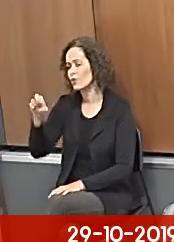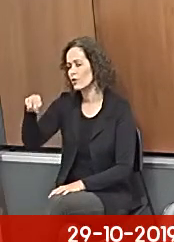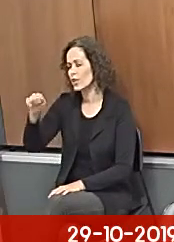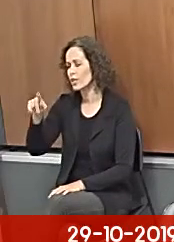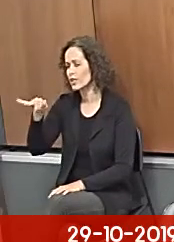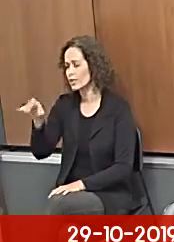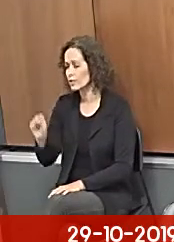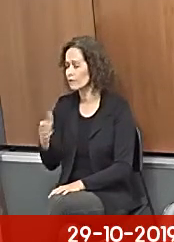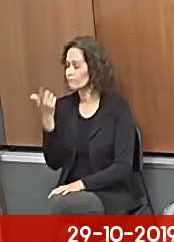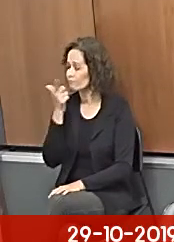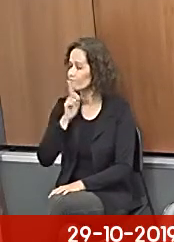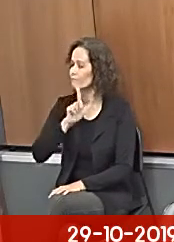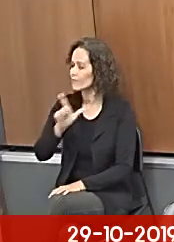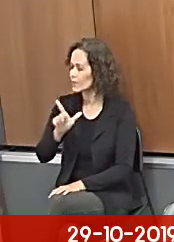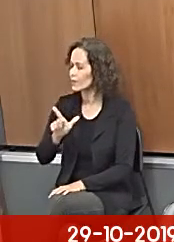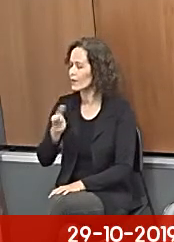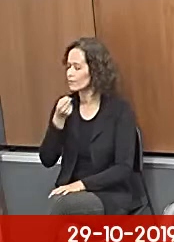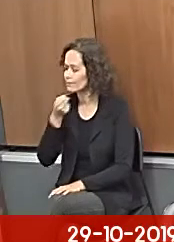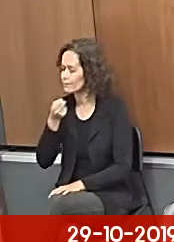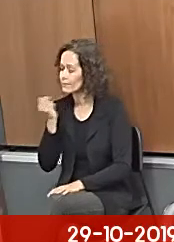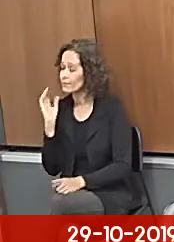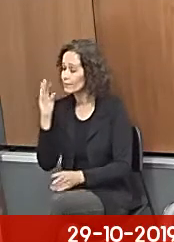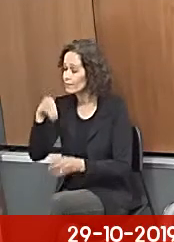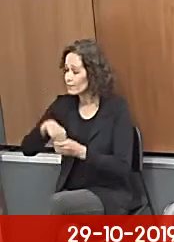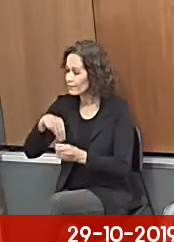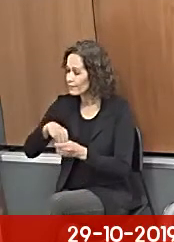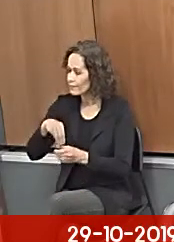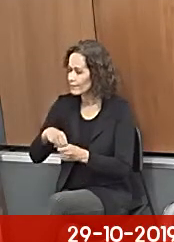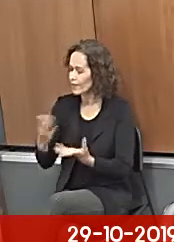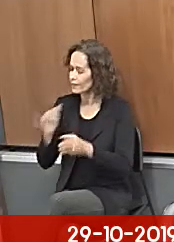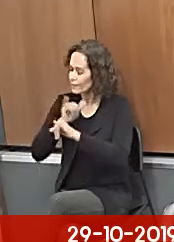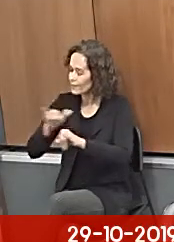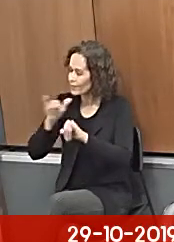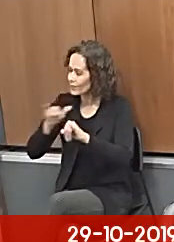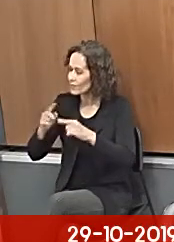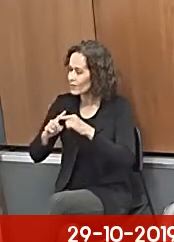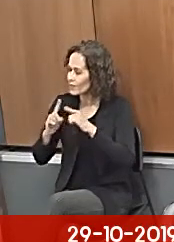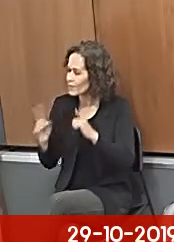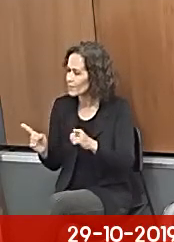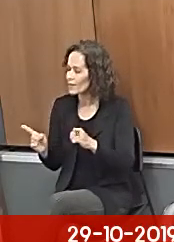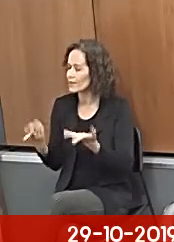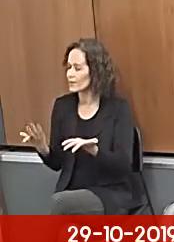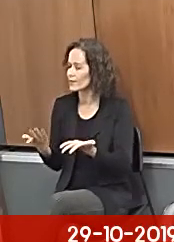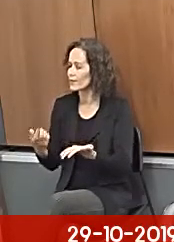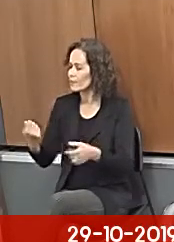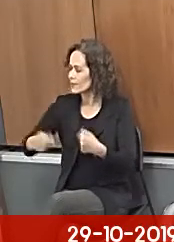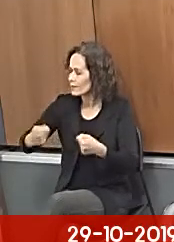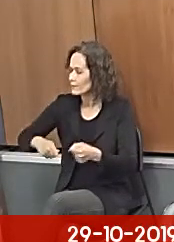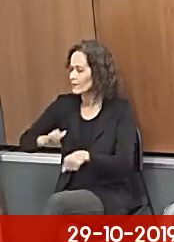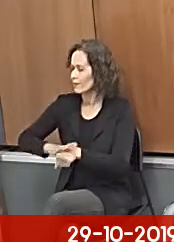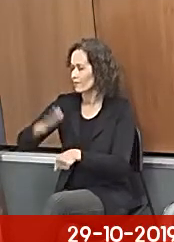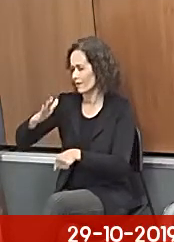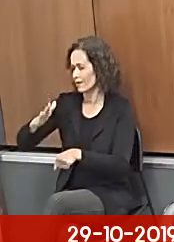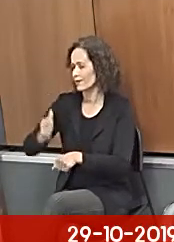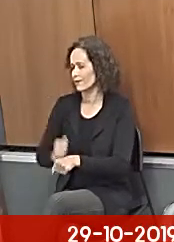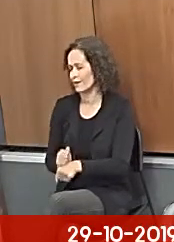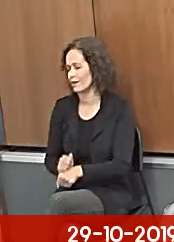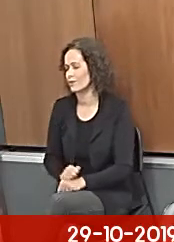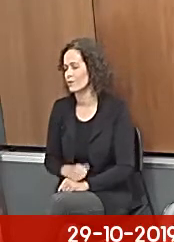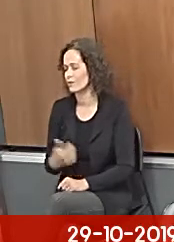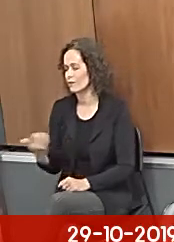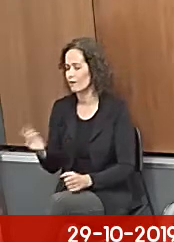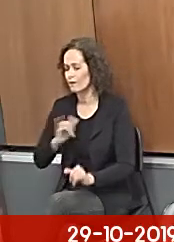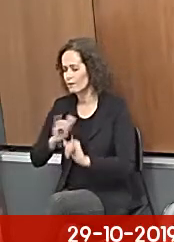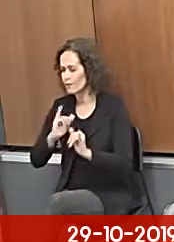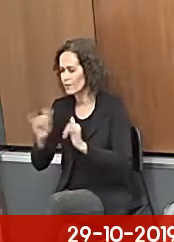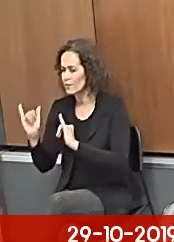às vezes, algumas matérias internas para tentar divulgar, mas ainda não tem sido suficiente. A nossa coleta, vamos dizer, o